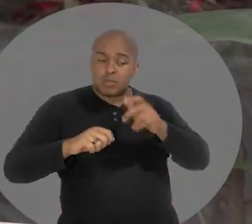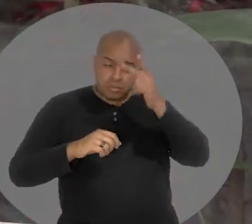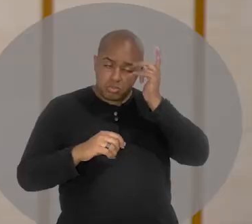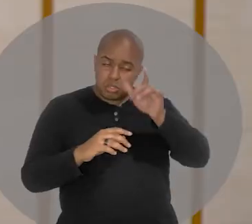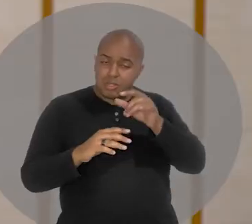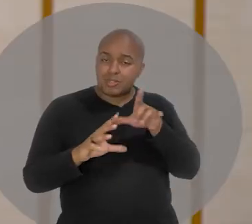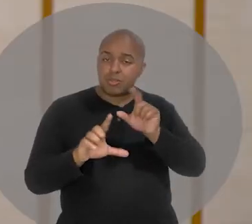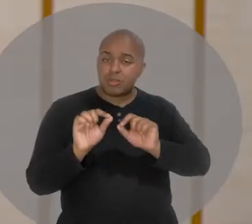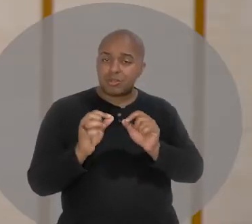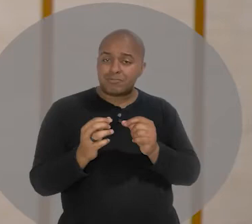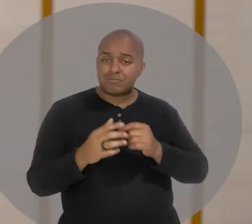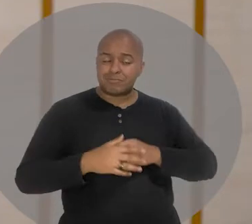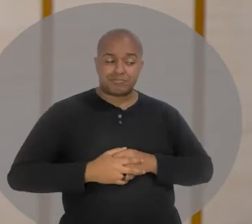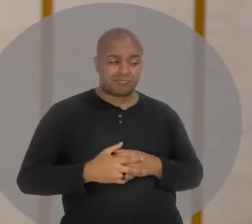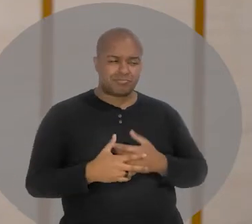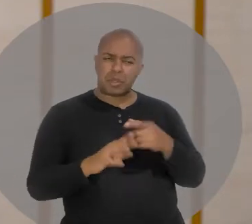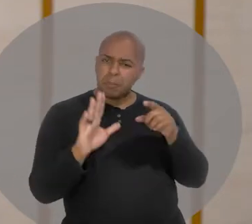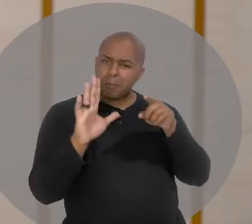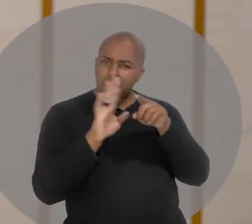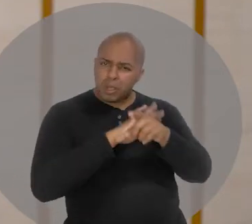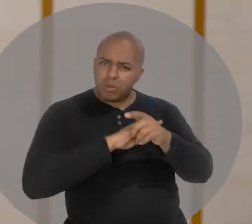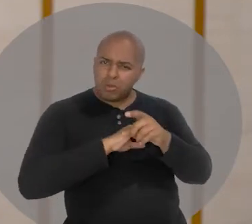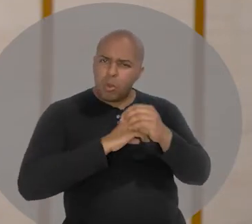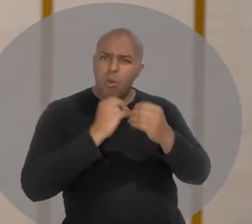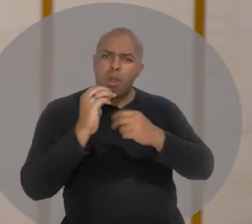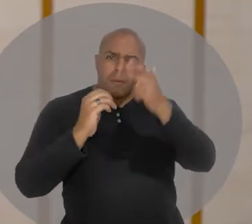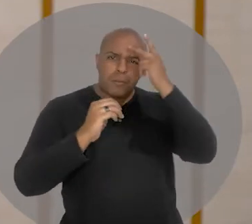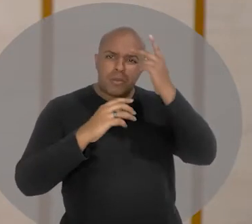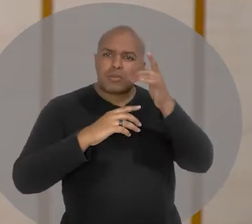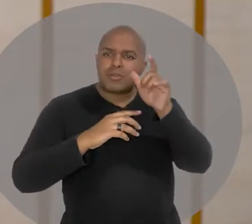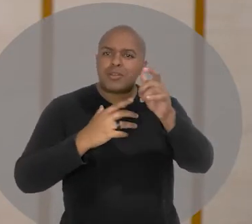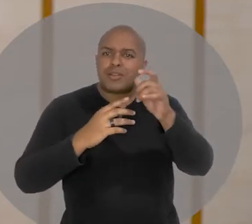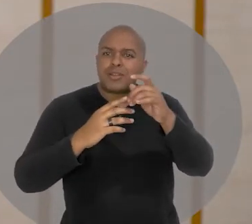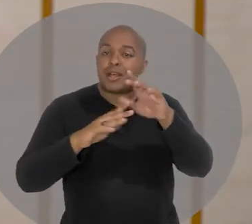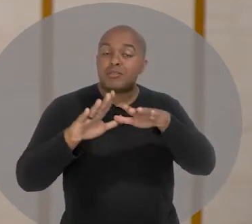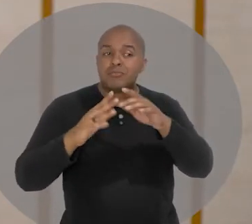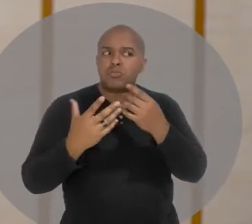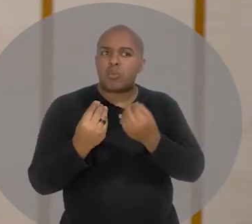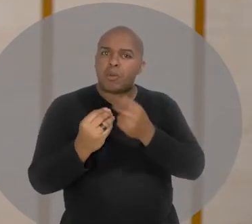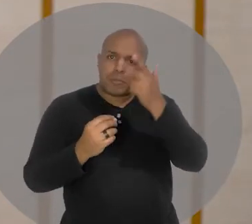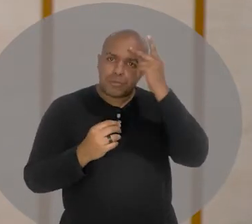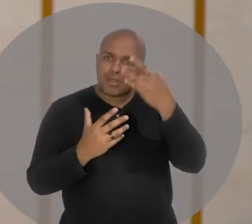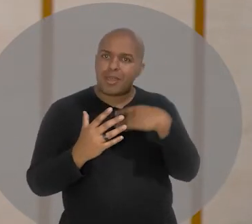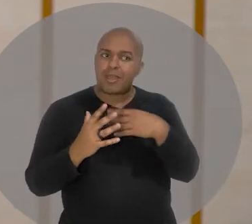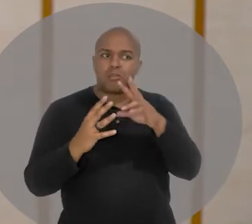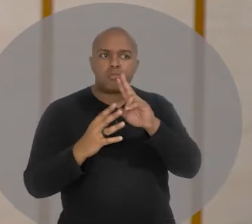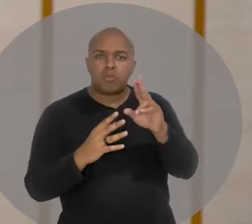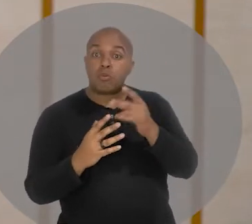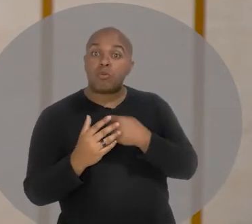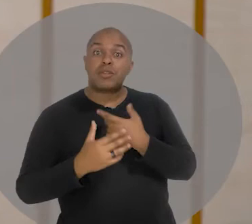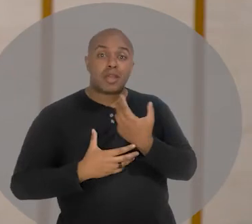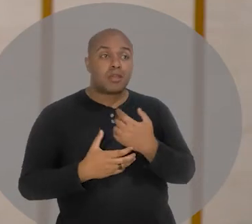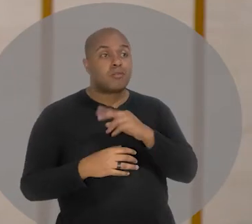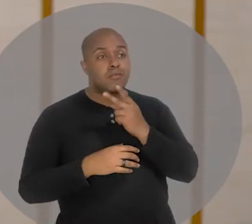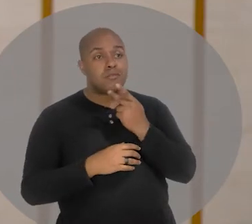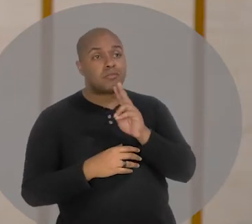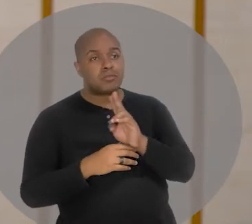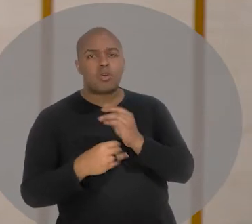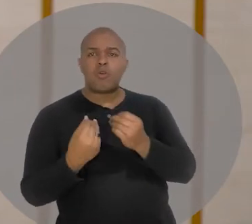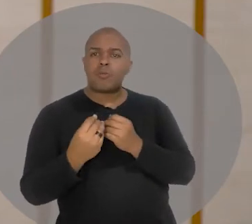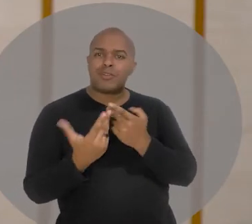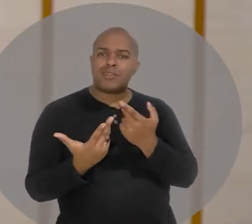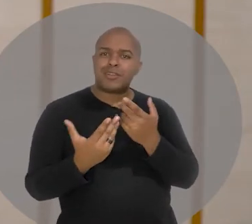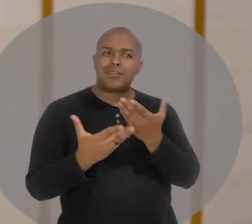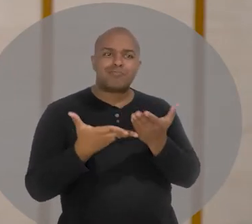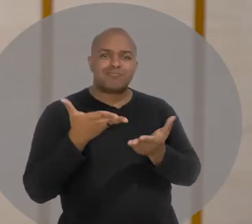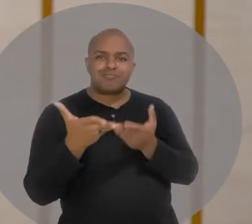escolha. Pergunte como a pessoa quer, nem que seja, como a pessoa quer ser chamada, como a pessoa quer ser tratada,